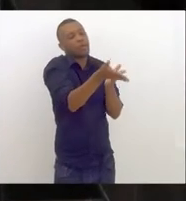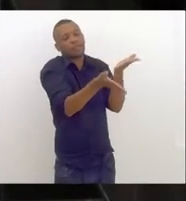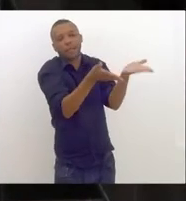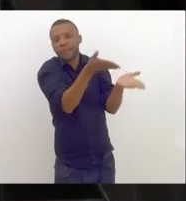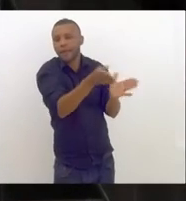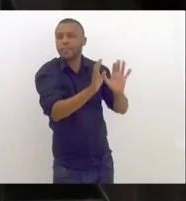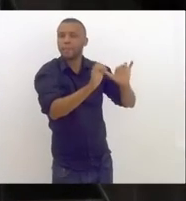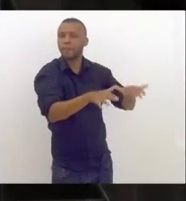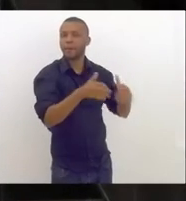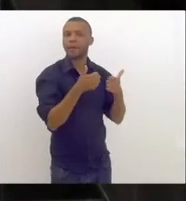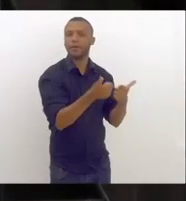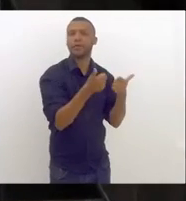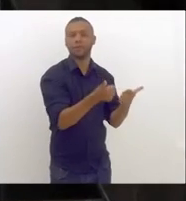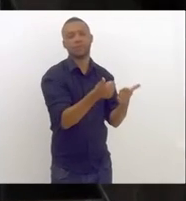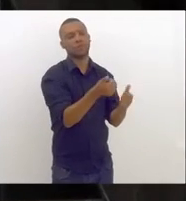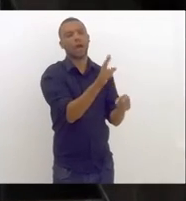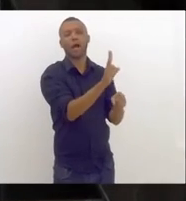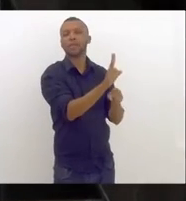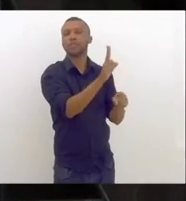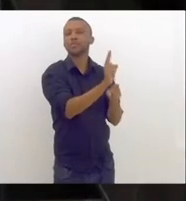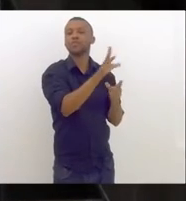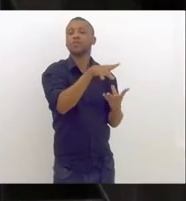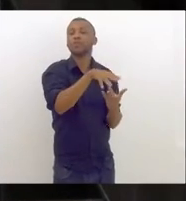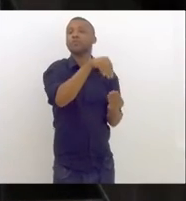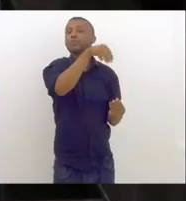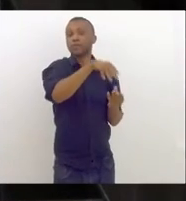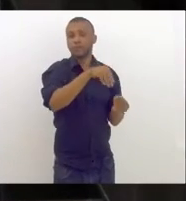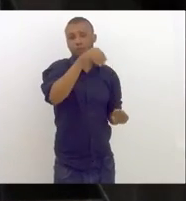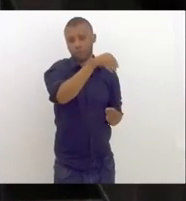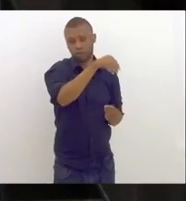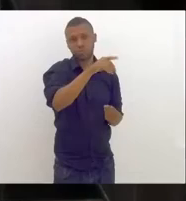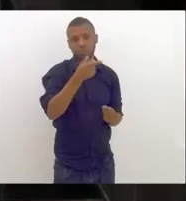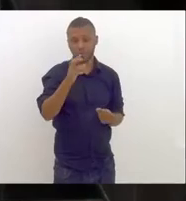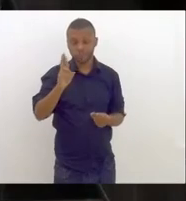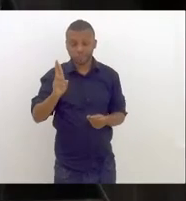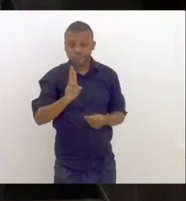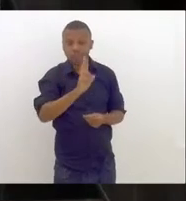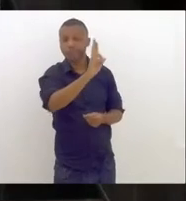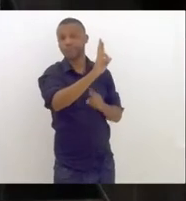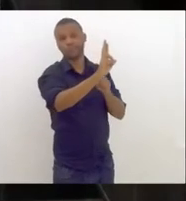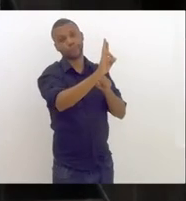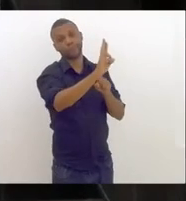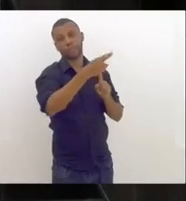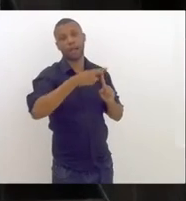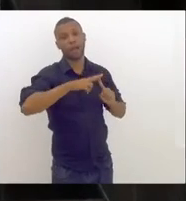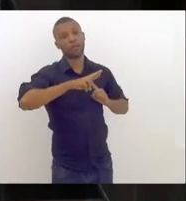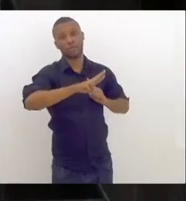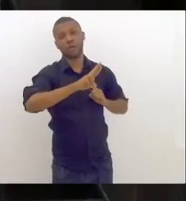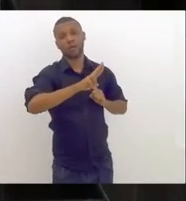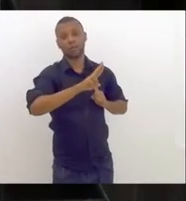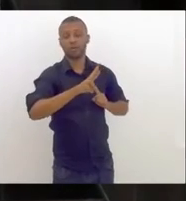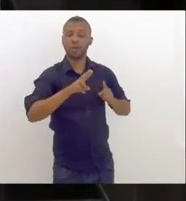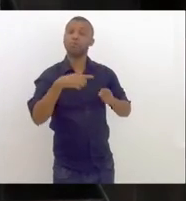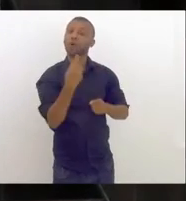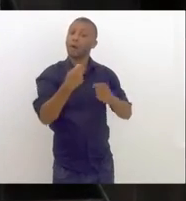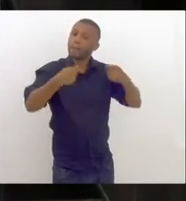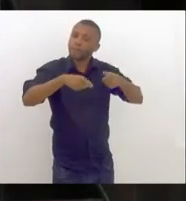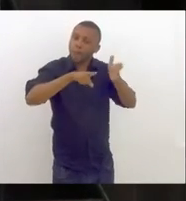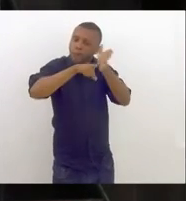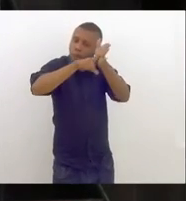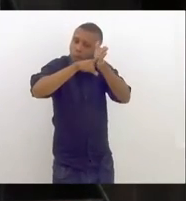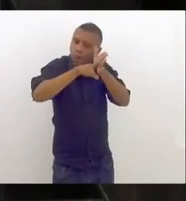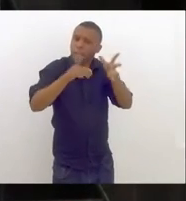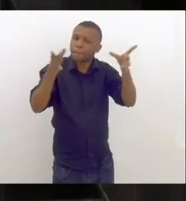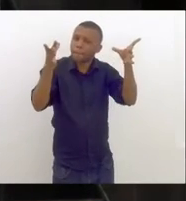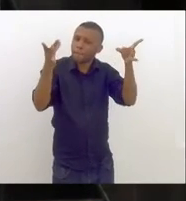enfim a atendido espiritualmente eh por sua liderança religiosa então é preciso apurar com Rigor em